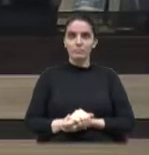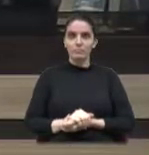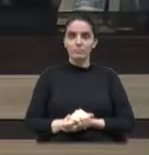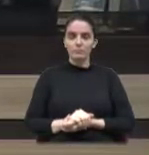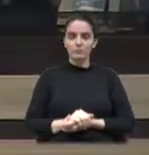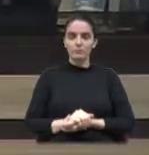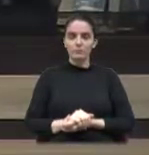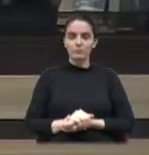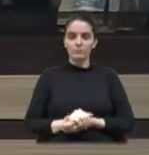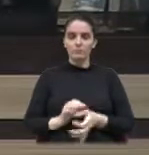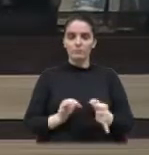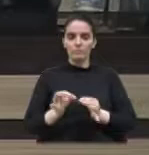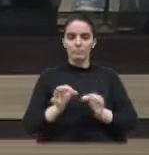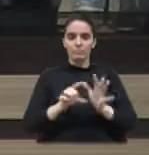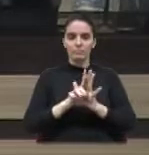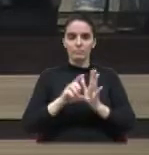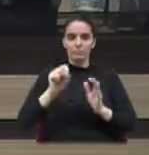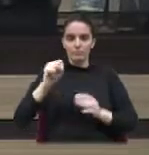O projeto de lei